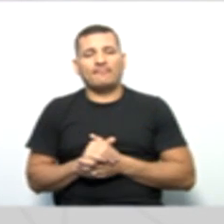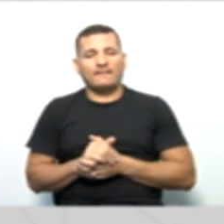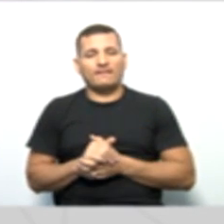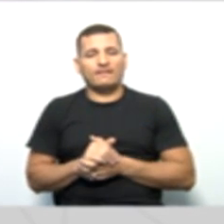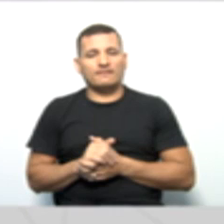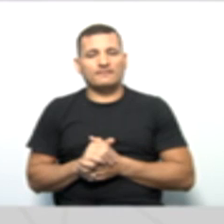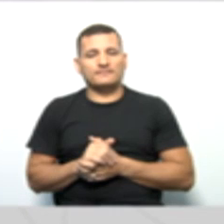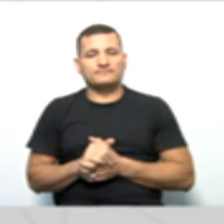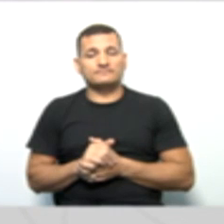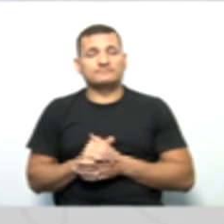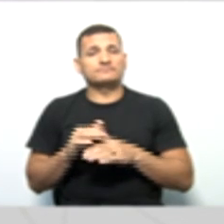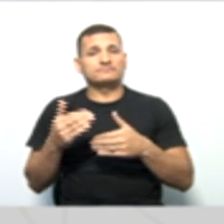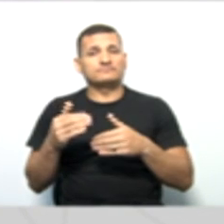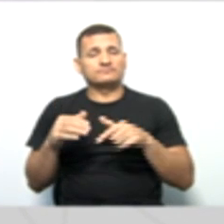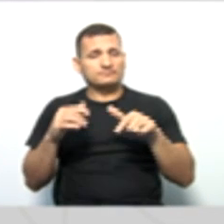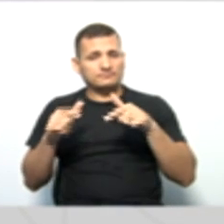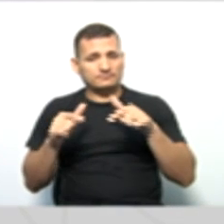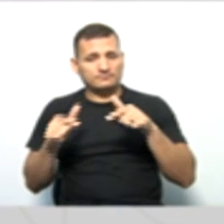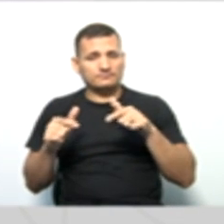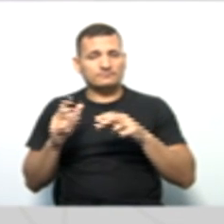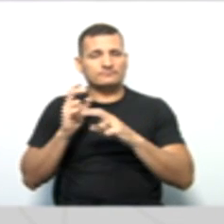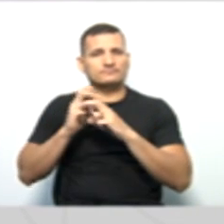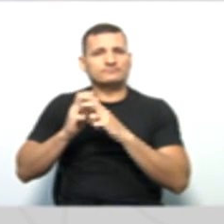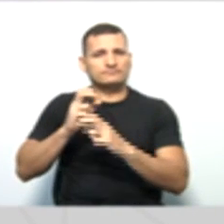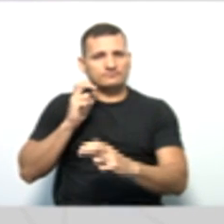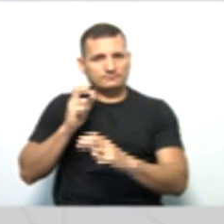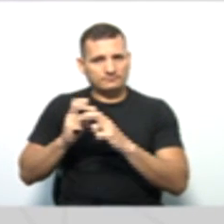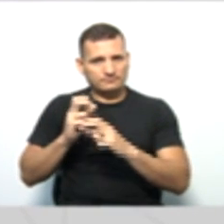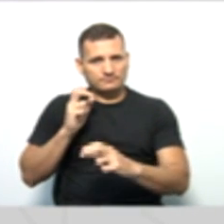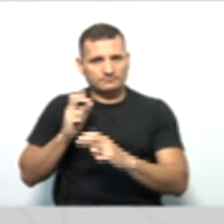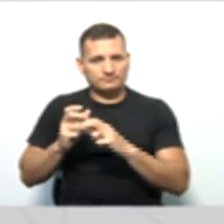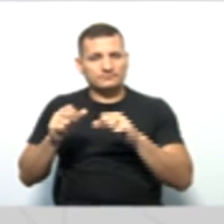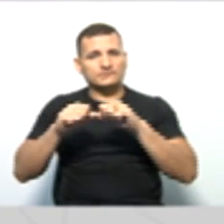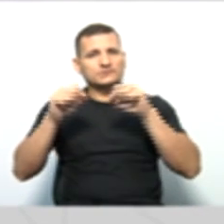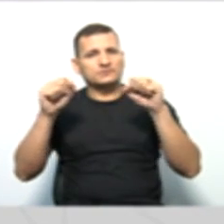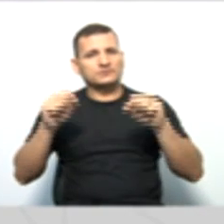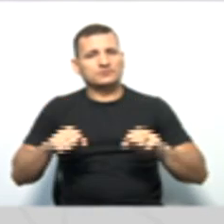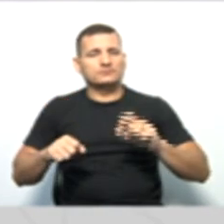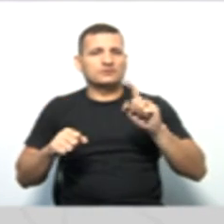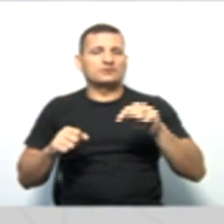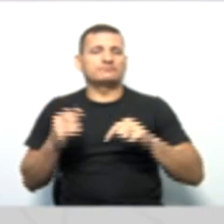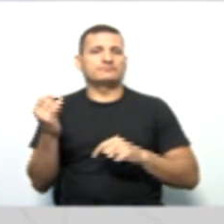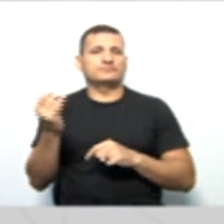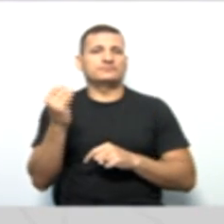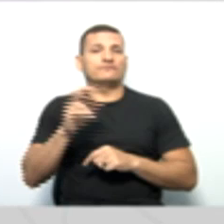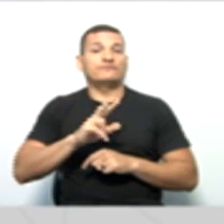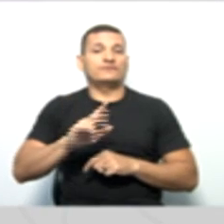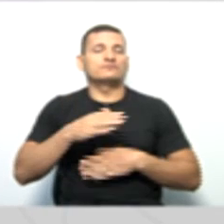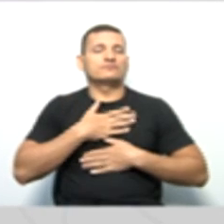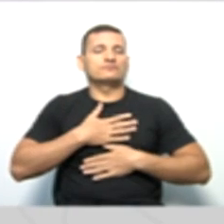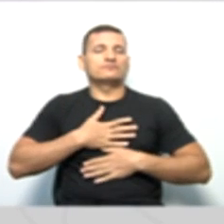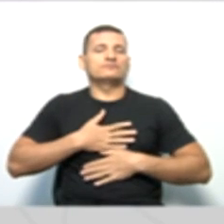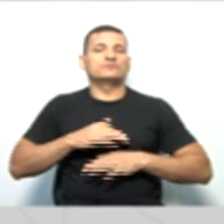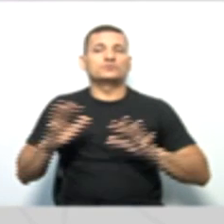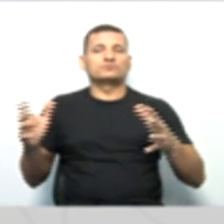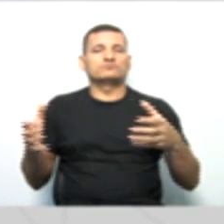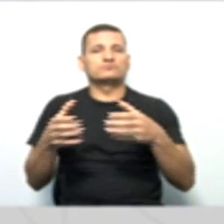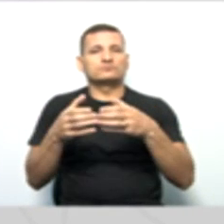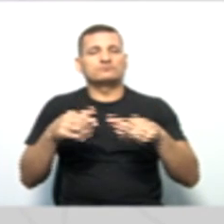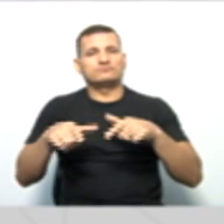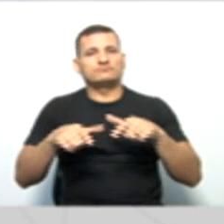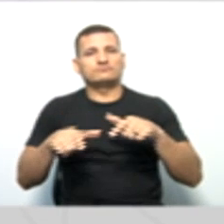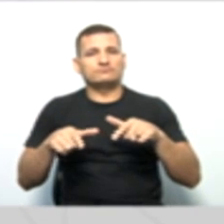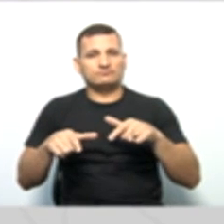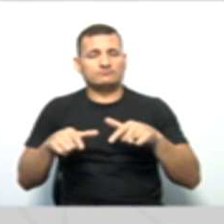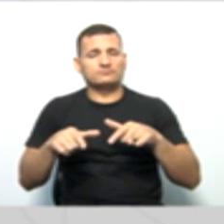trabalho do engenheiro de software ele é fundamental. Vai dar tranquilidade para toda a equipe de desenvolvimento, principalmente